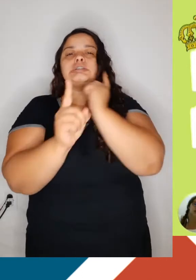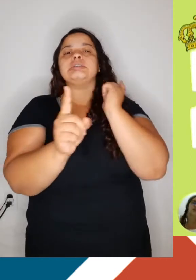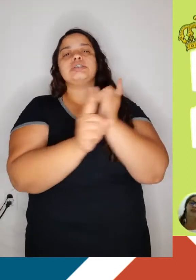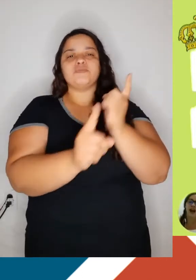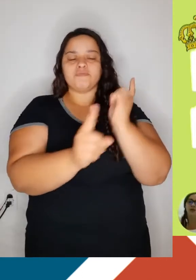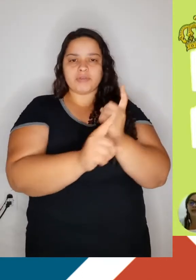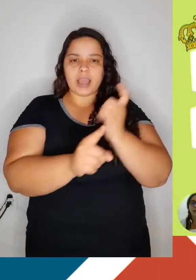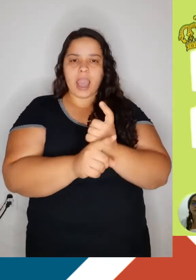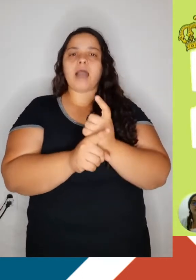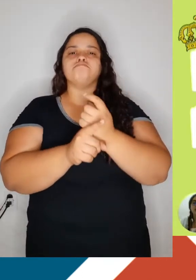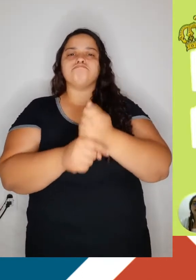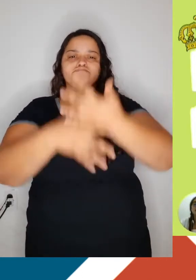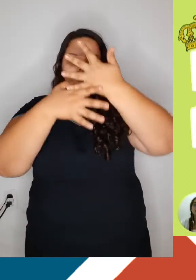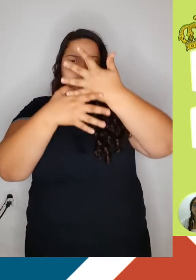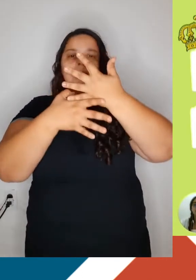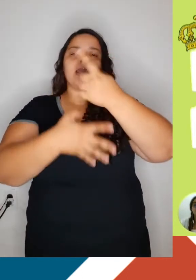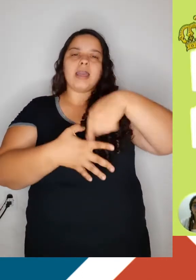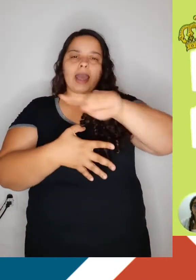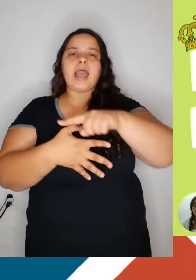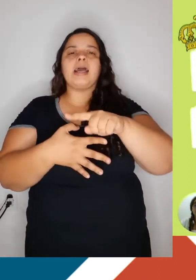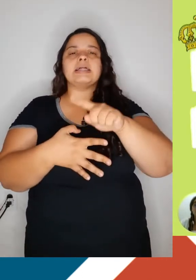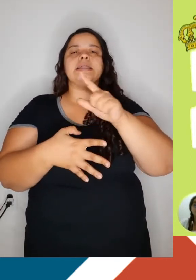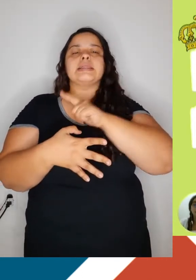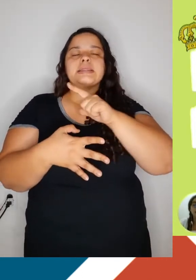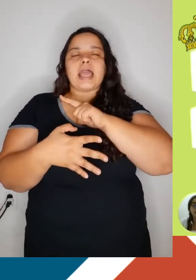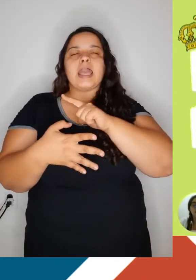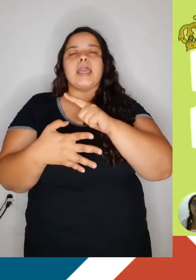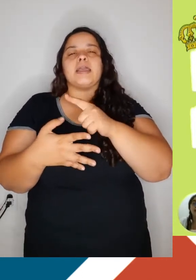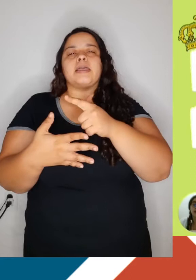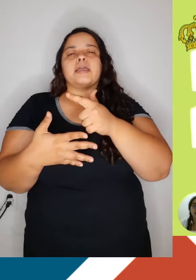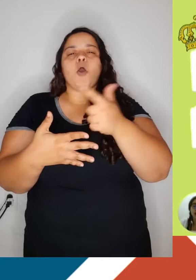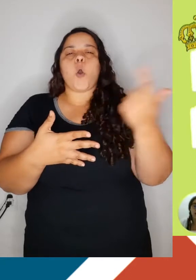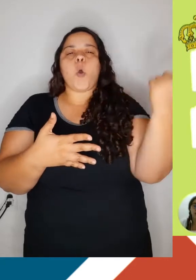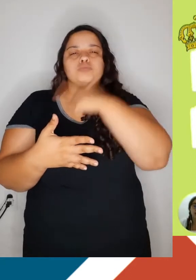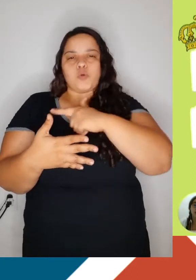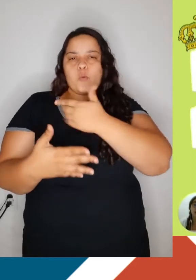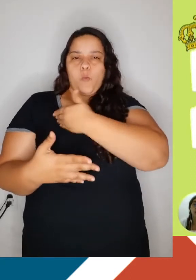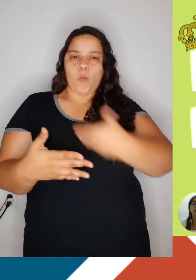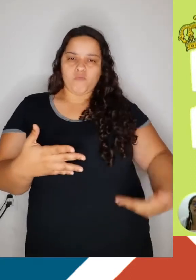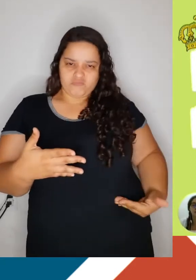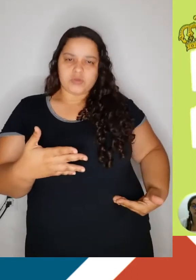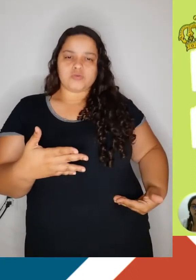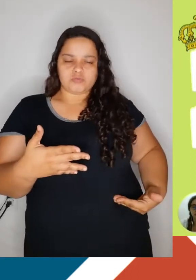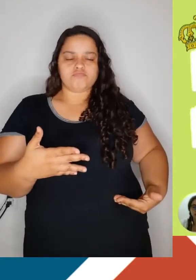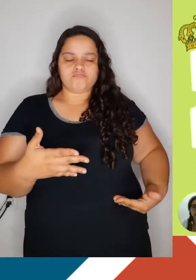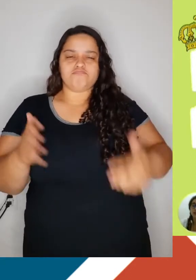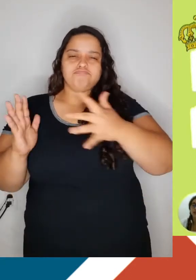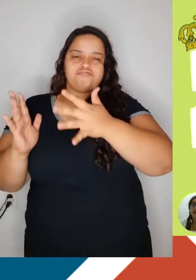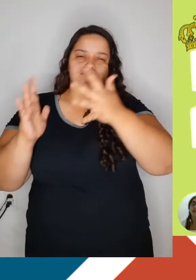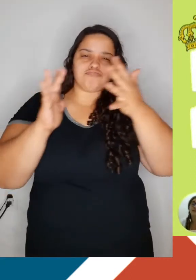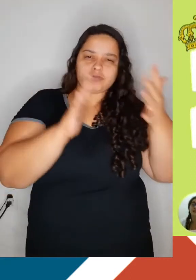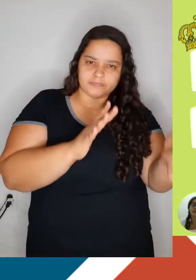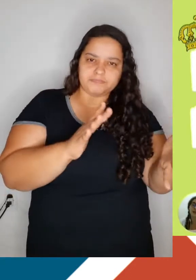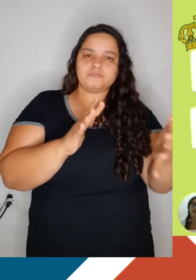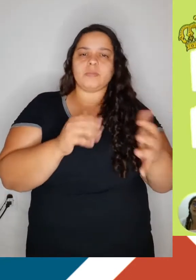de identificar os elementos que garantiram certa estabilidade política após o turbulento período regencial que